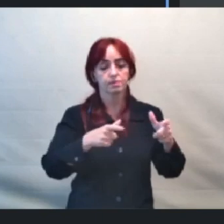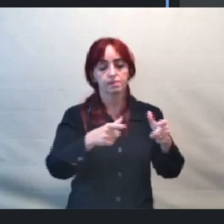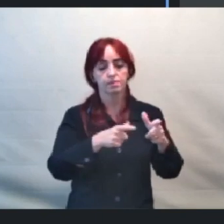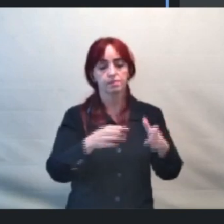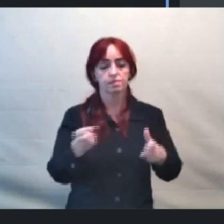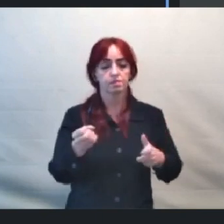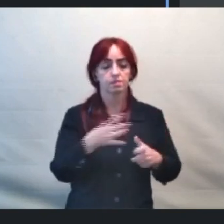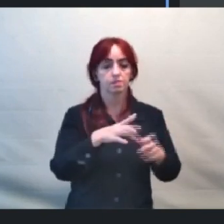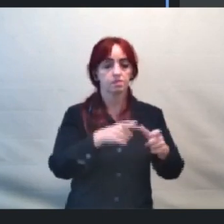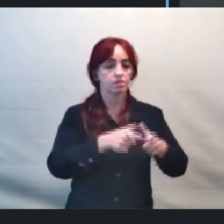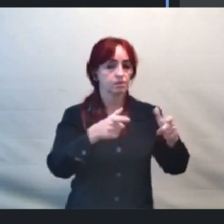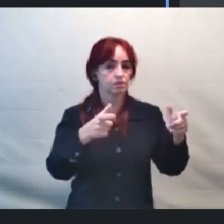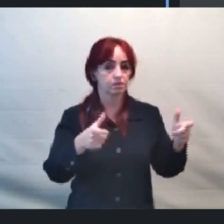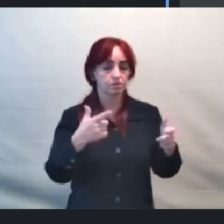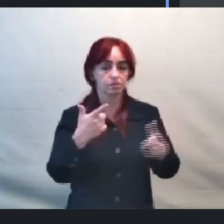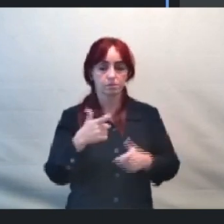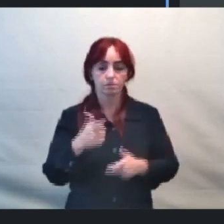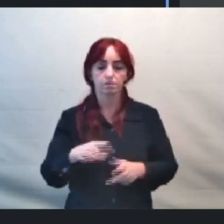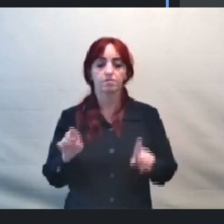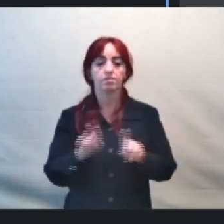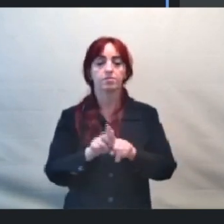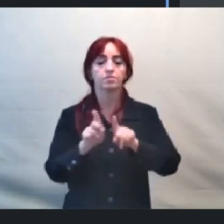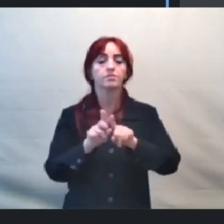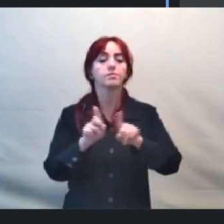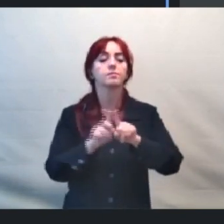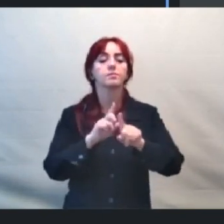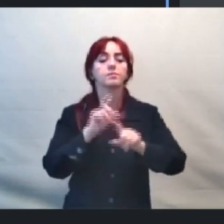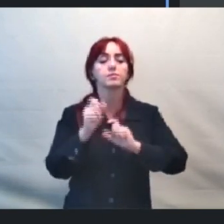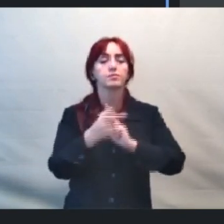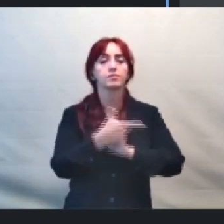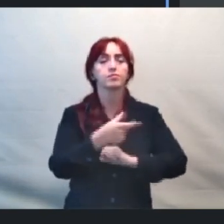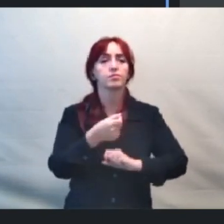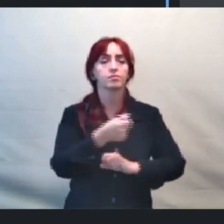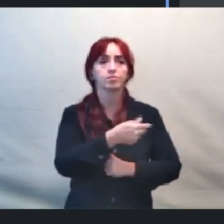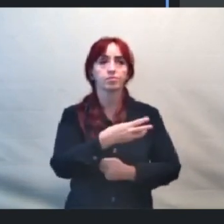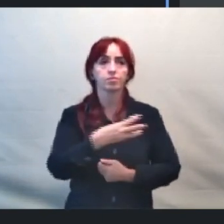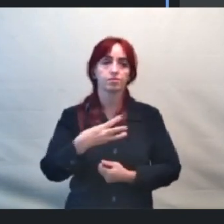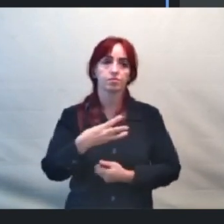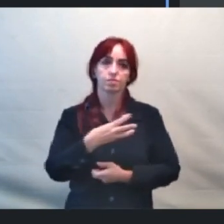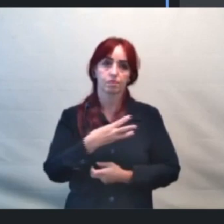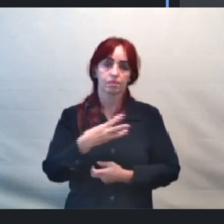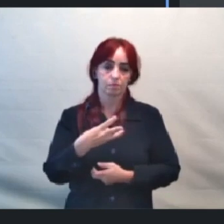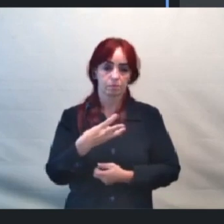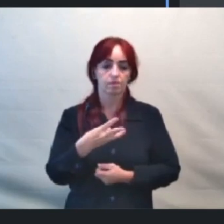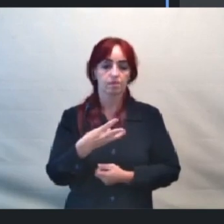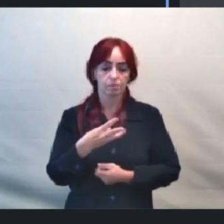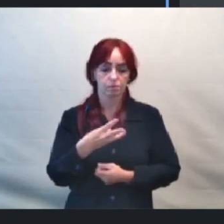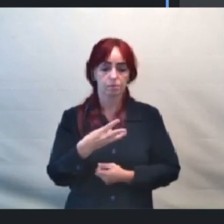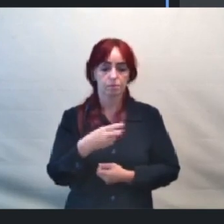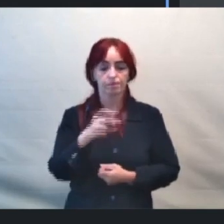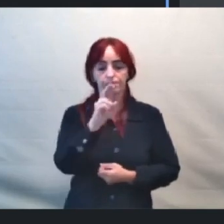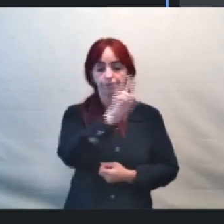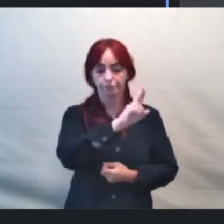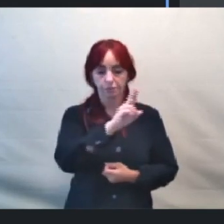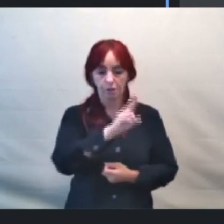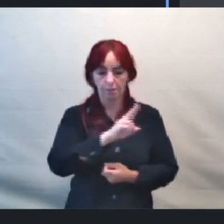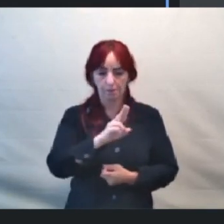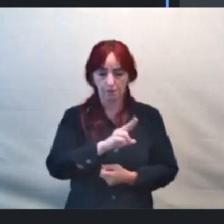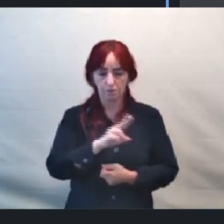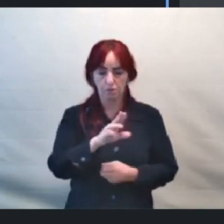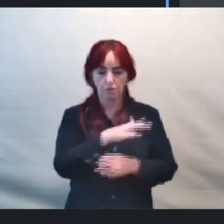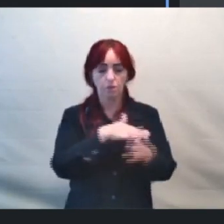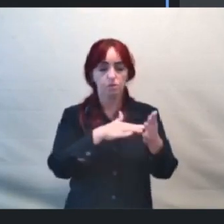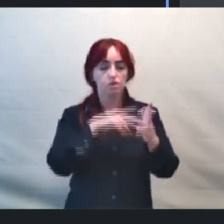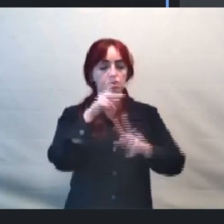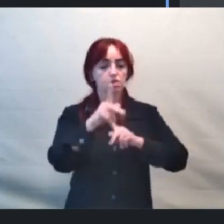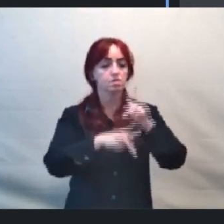novas ampliações. Além disso, em 2023, a gente nomeou todos os cursos profissionais